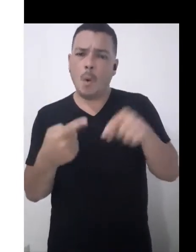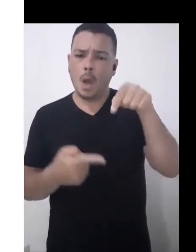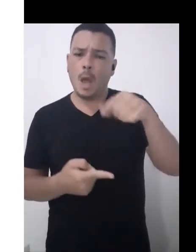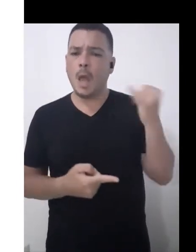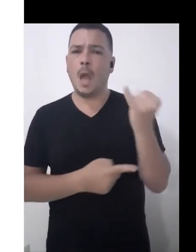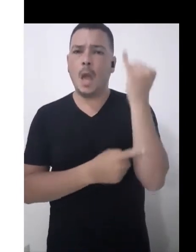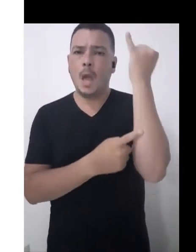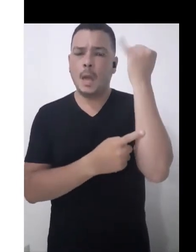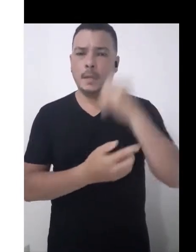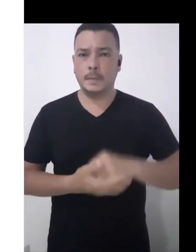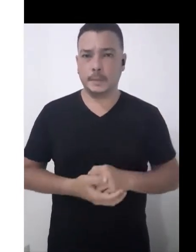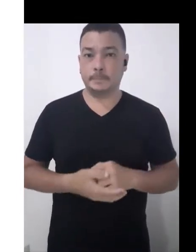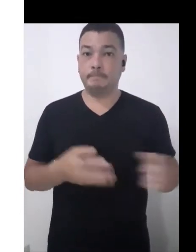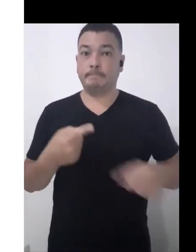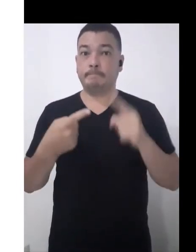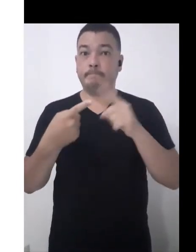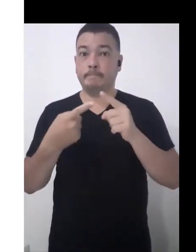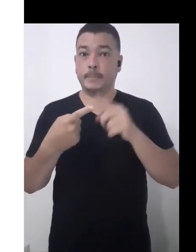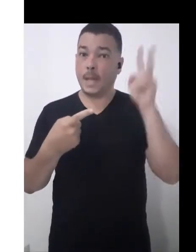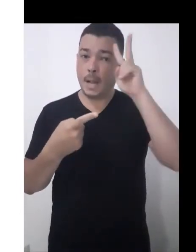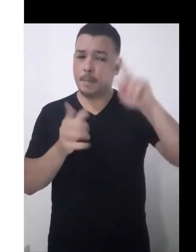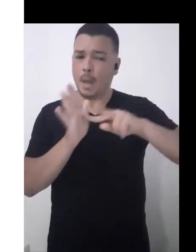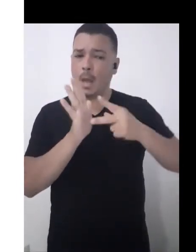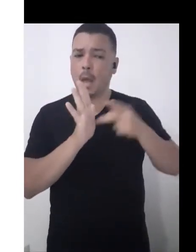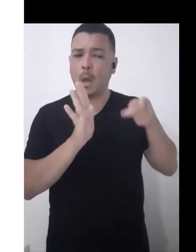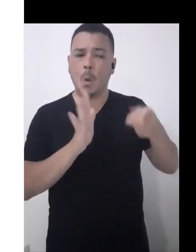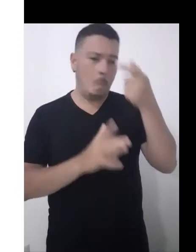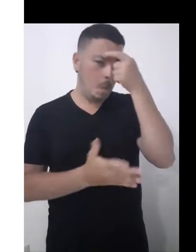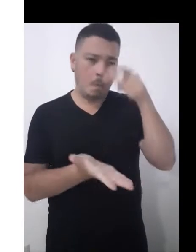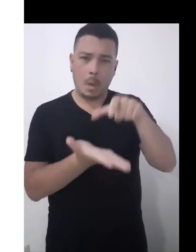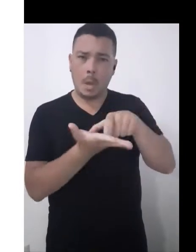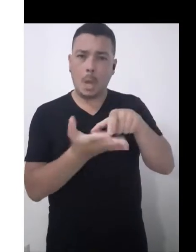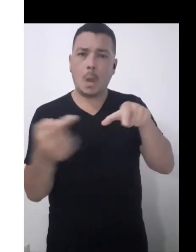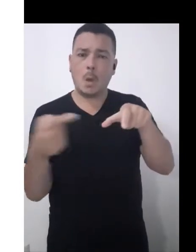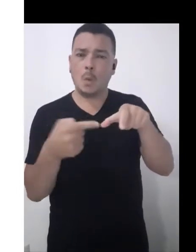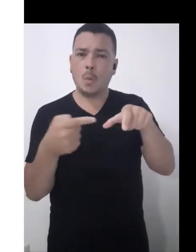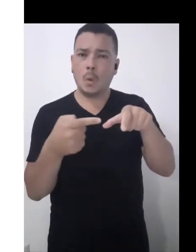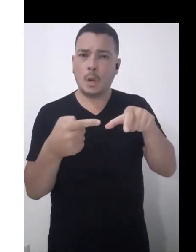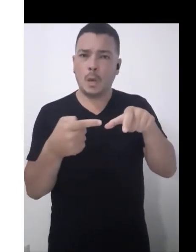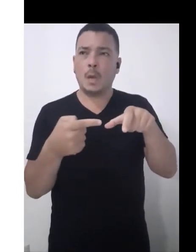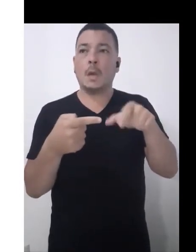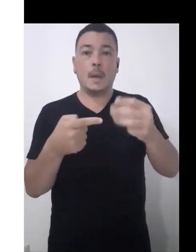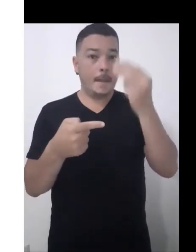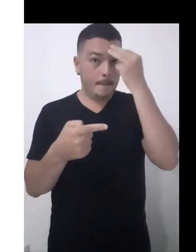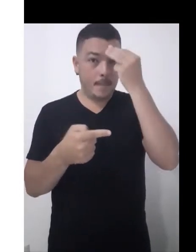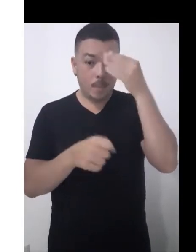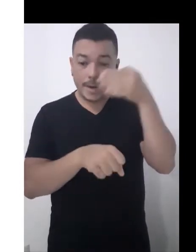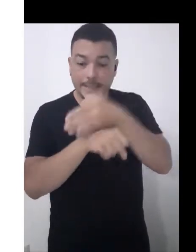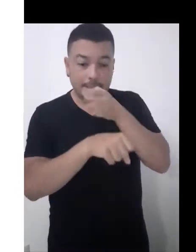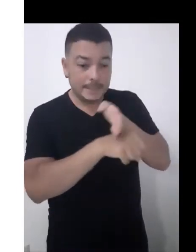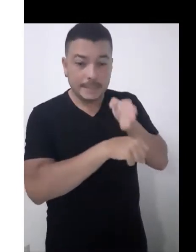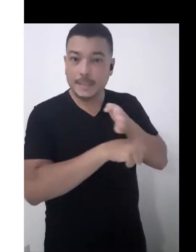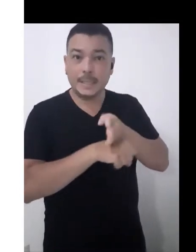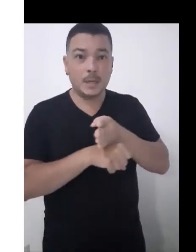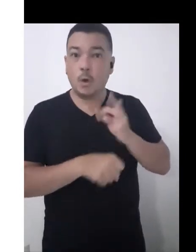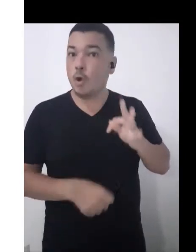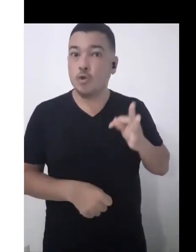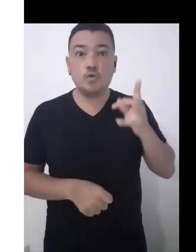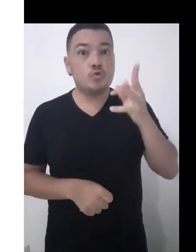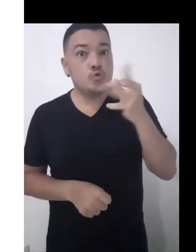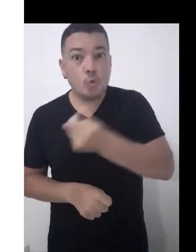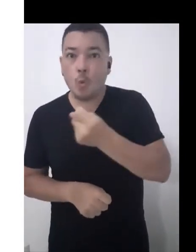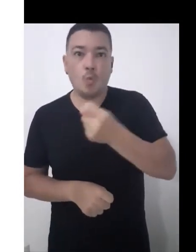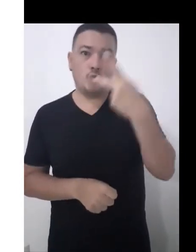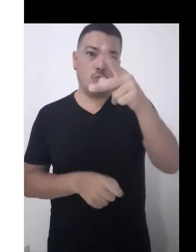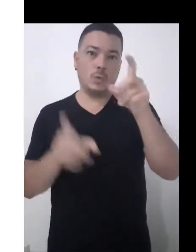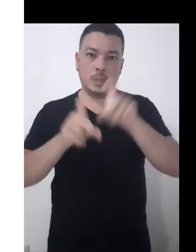importante? Primeira coisa é relembrar o que significa memória RAM. É Random Access Memory. É memória de acesso aleatório ou randômico.